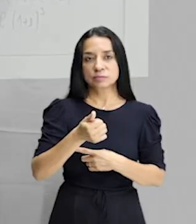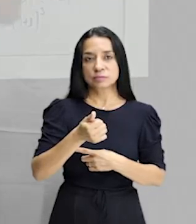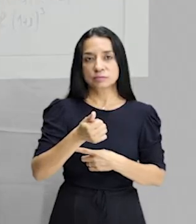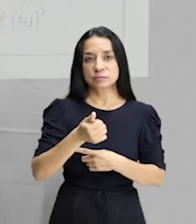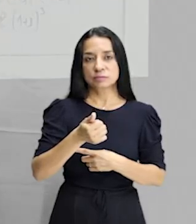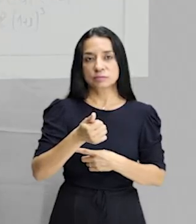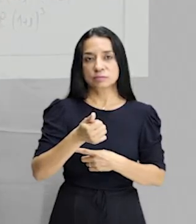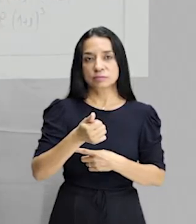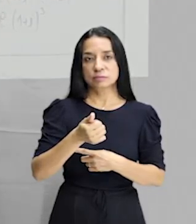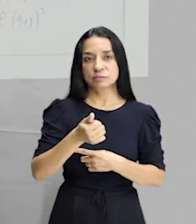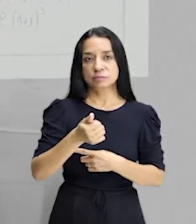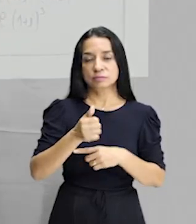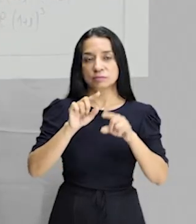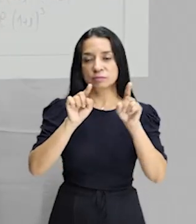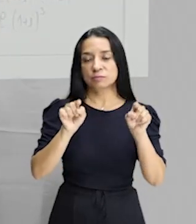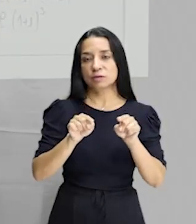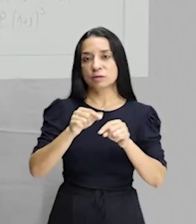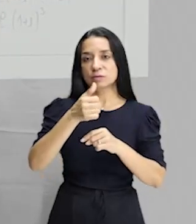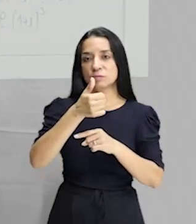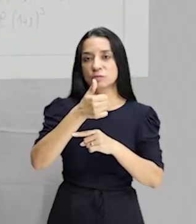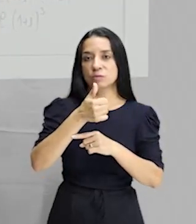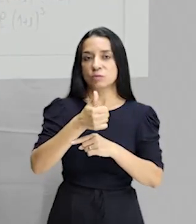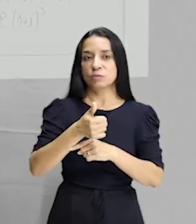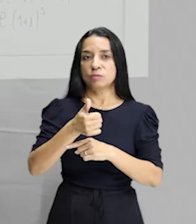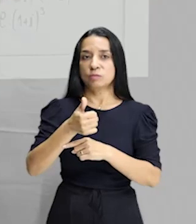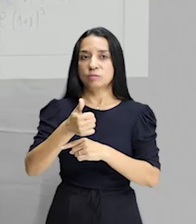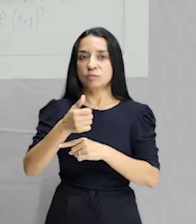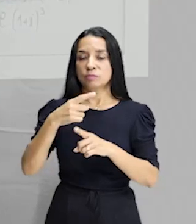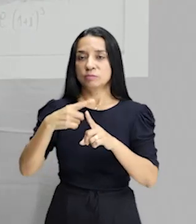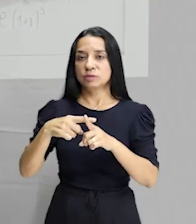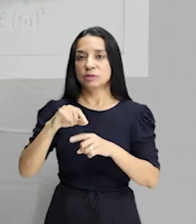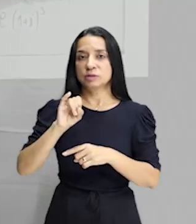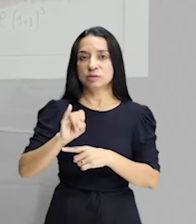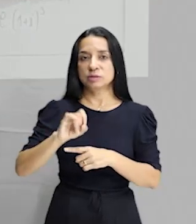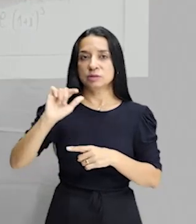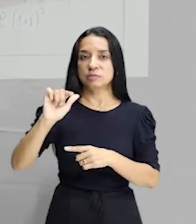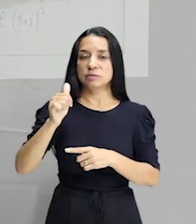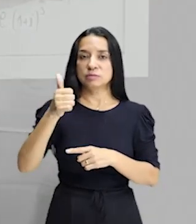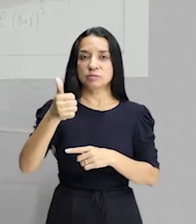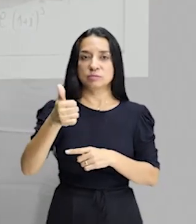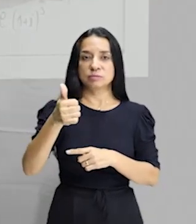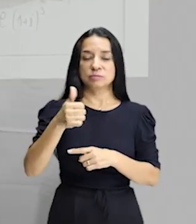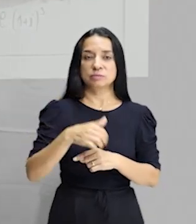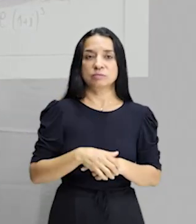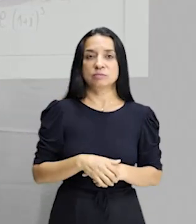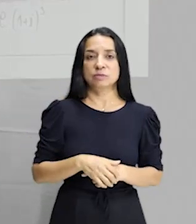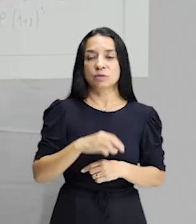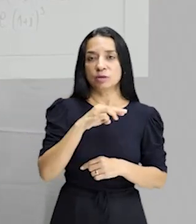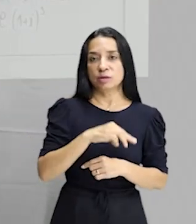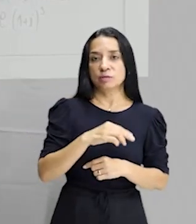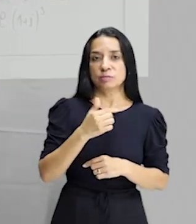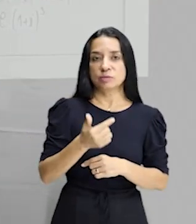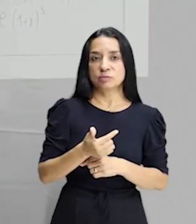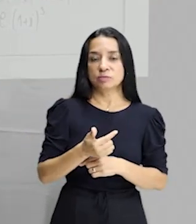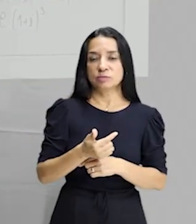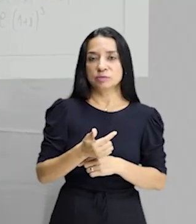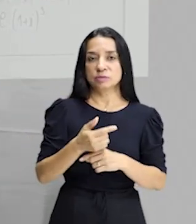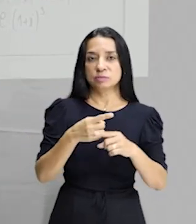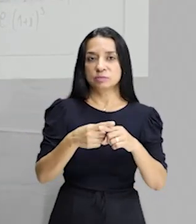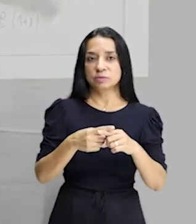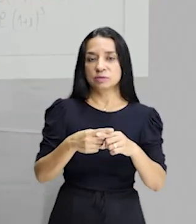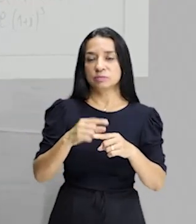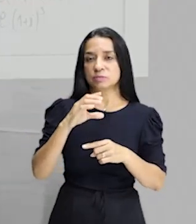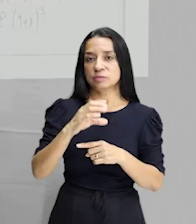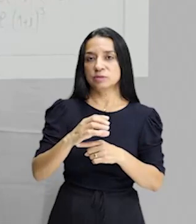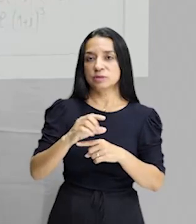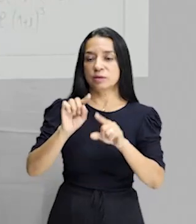1 já um montante 2 é C multiplicado por 1 + I elevado a 2 é